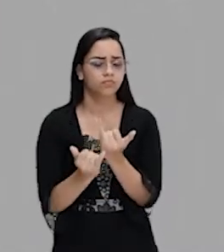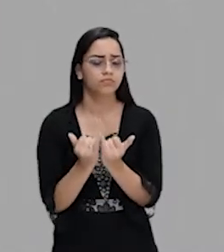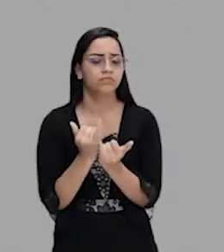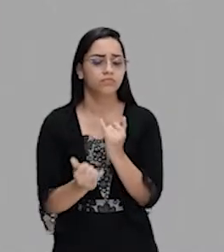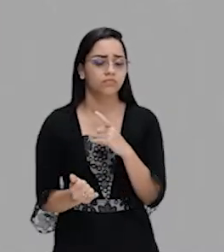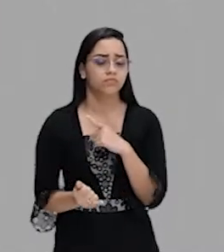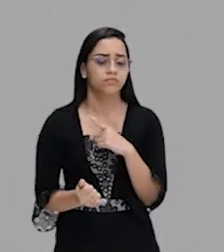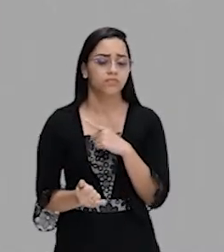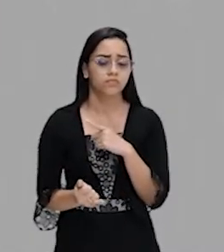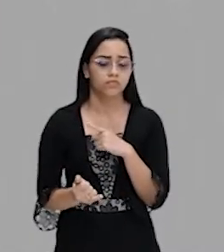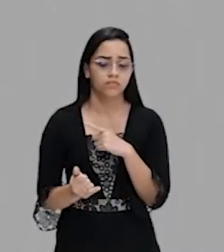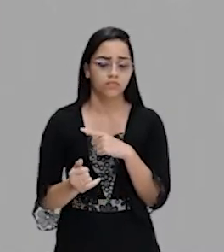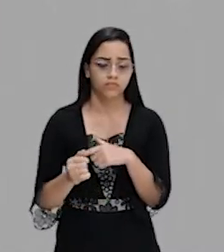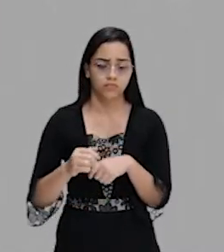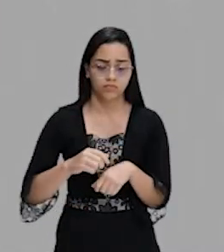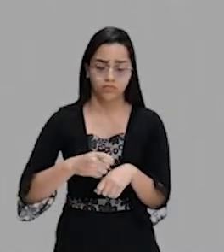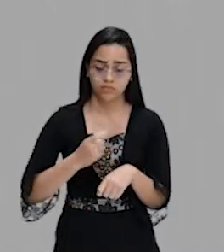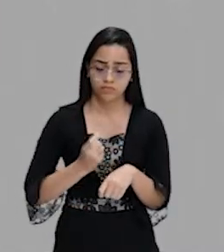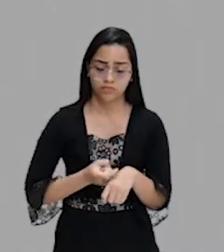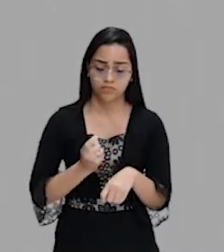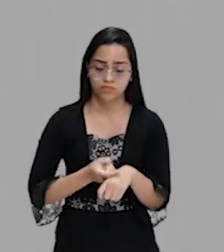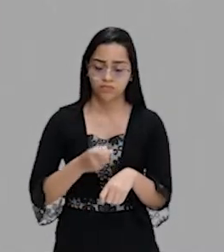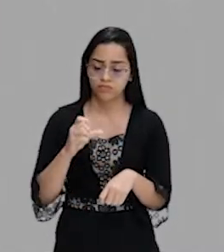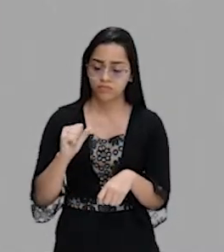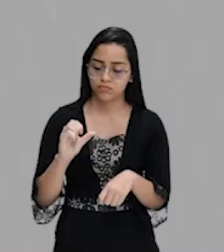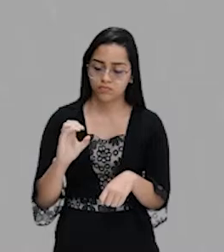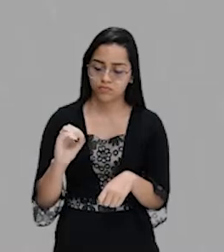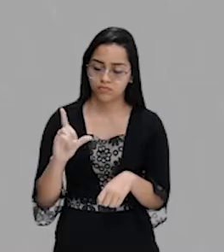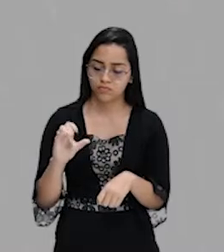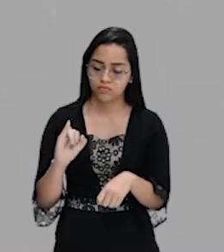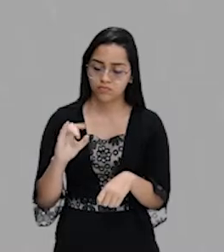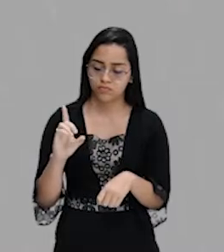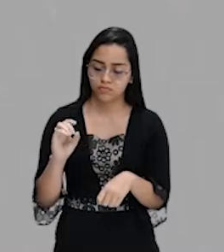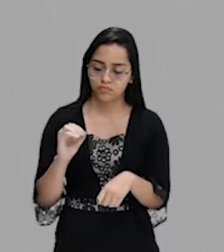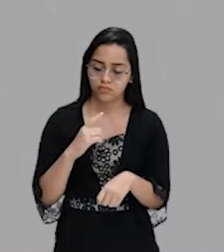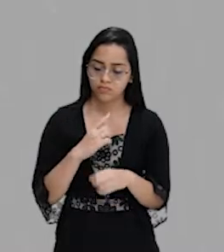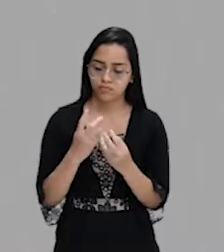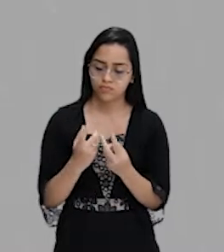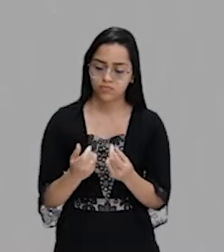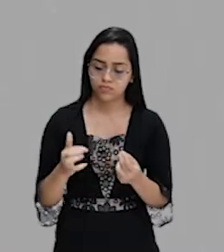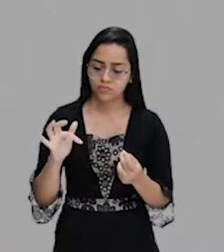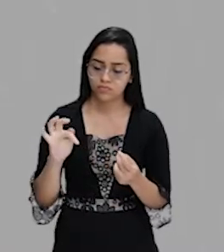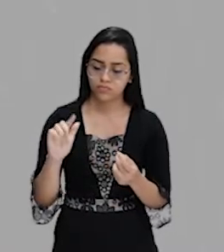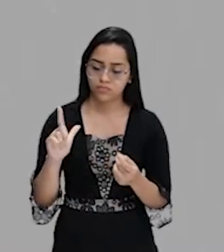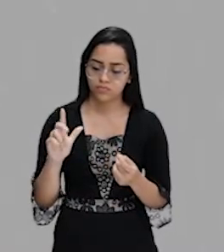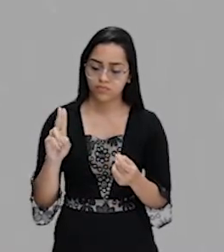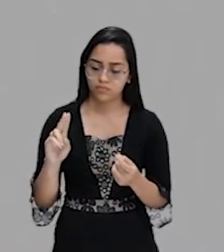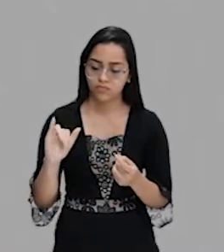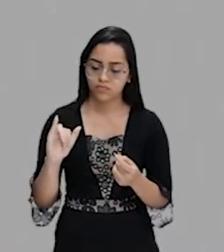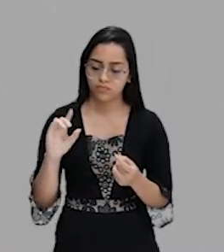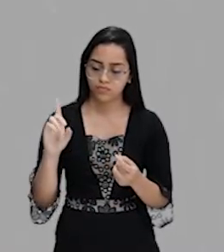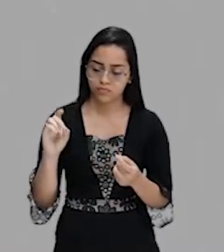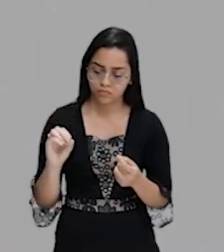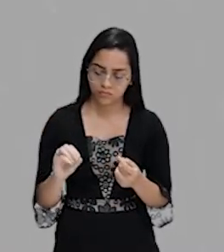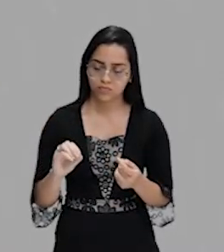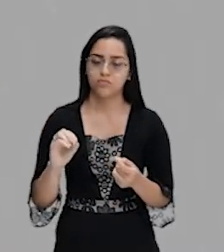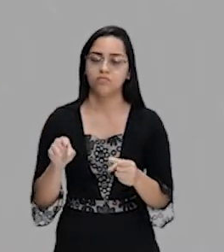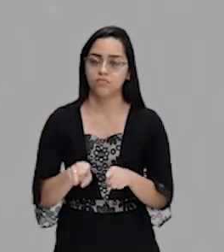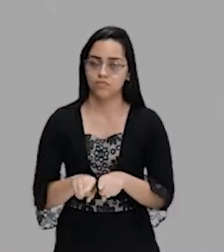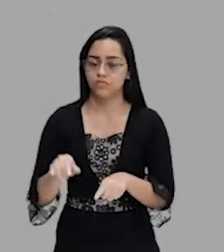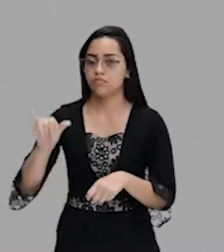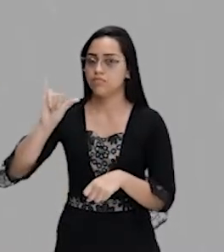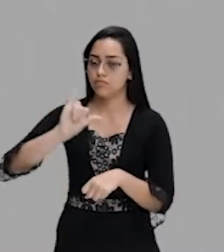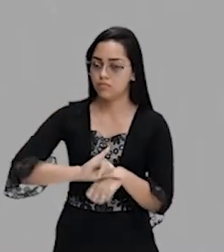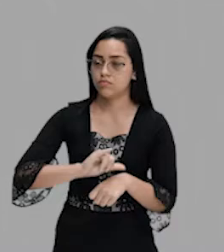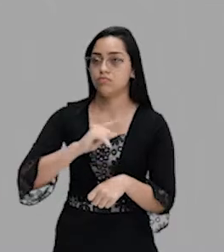um núcleo sólido, interno que é sólido, tem um núcleo externo que é um fluido, certo? Aqui, também de ferro, né? Que